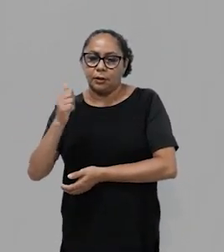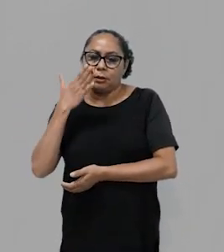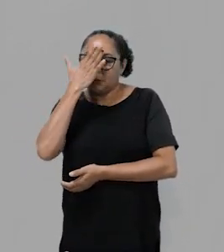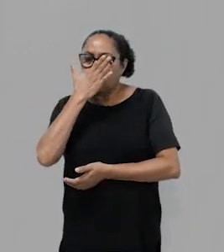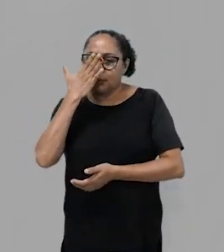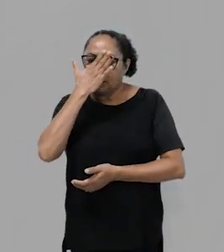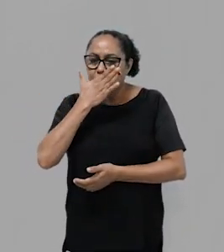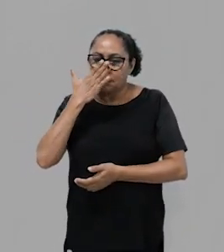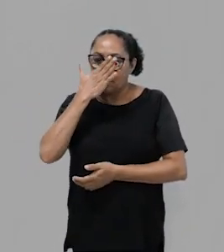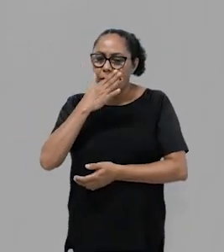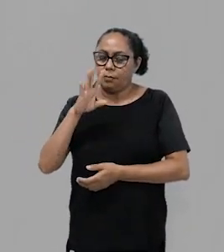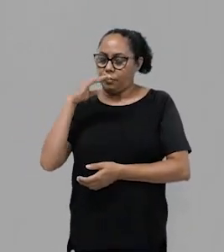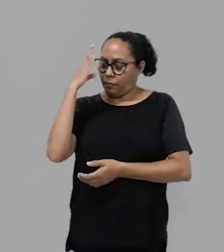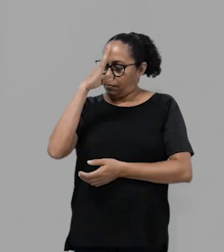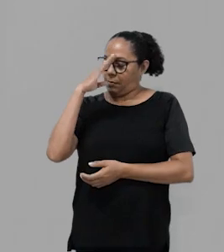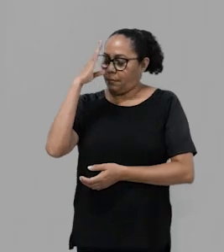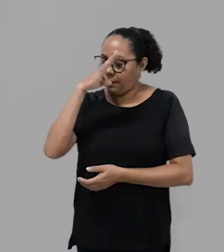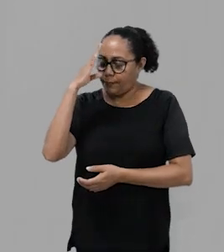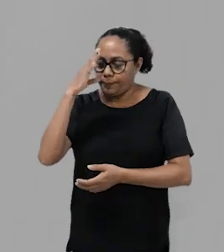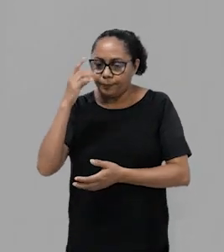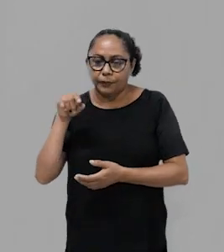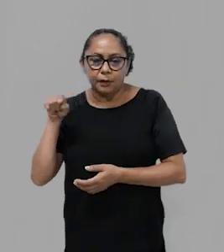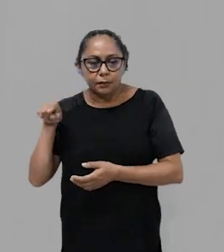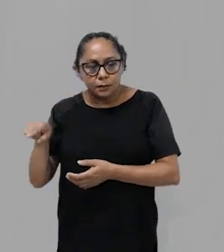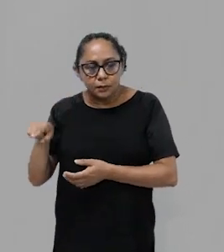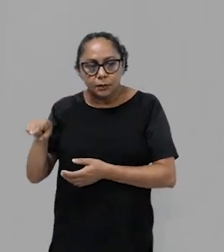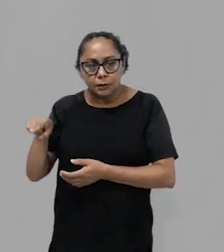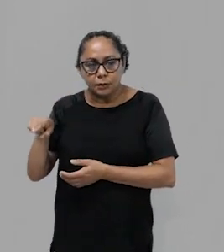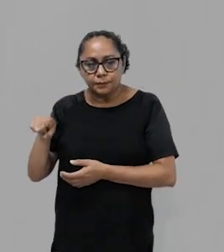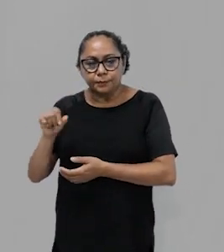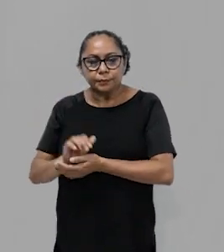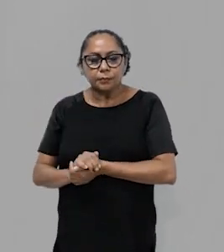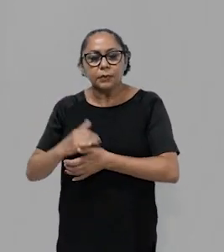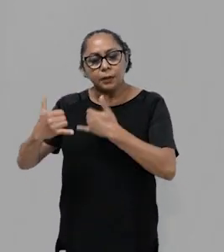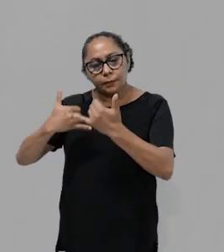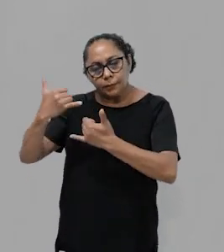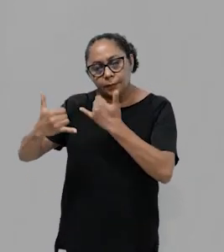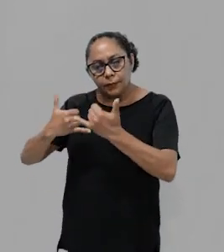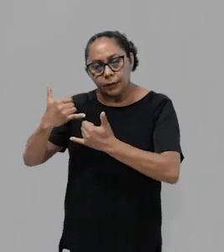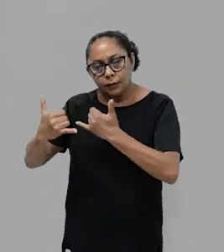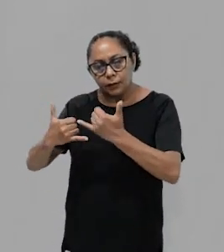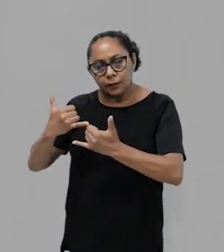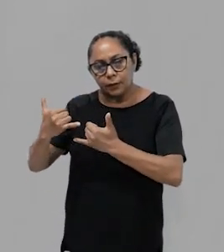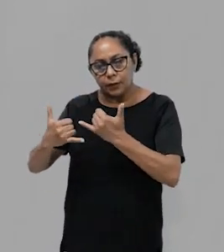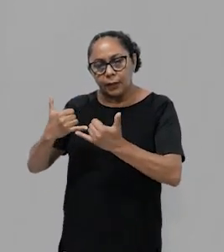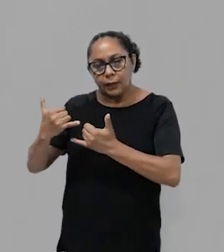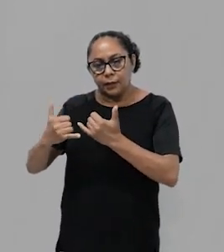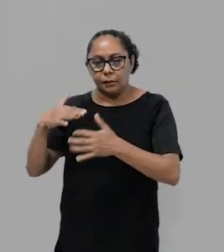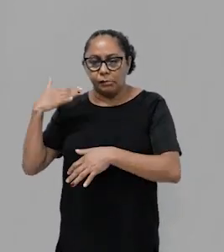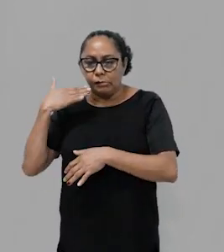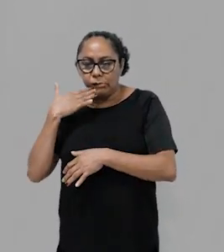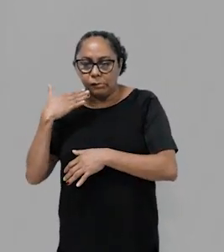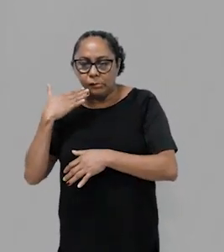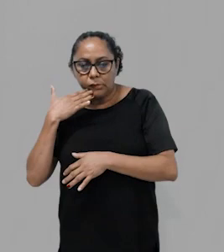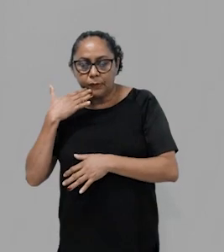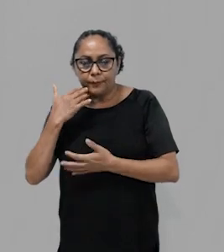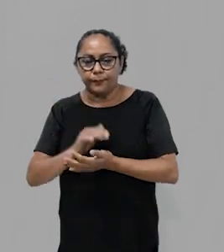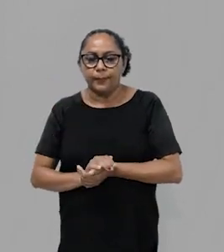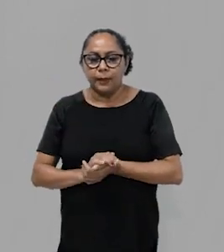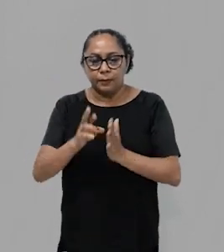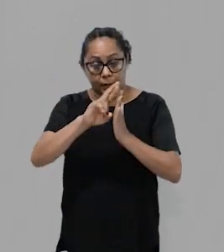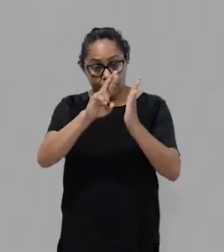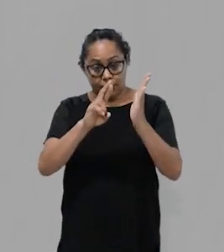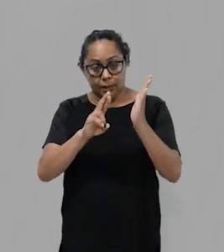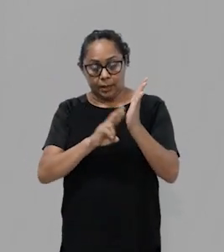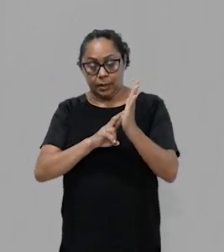prostitutas, bêbados, e ele era um caricaturista, ou seja, ele brincava muito com a deformação. Para os padrões da época, deformar